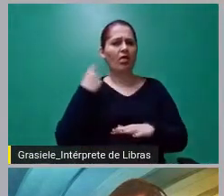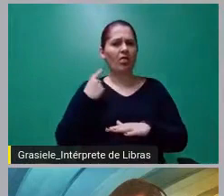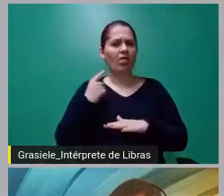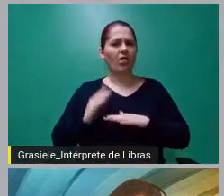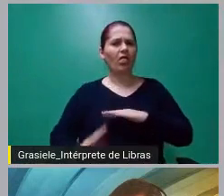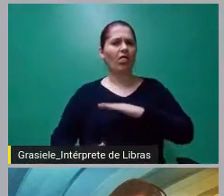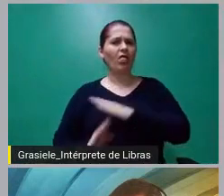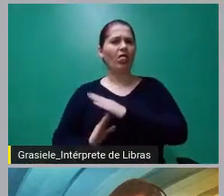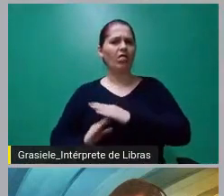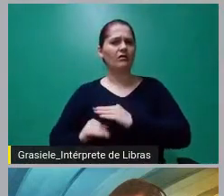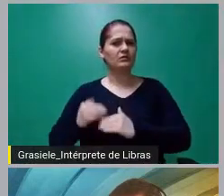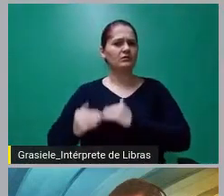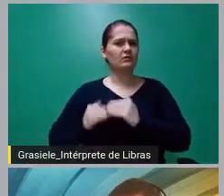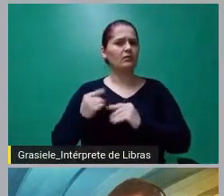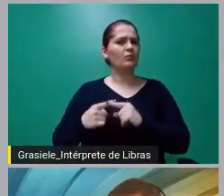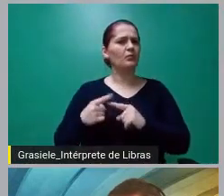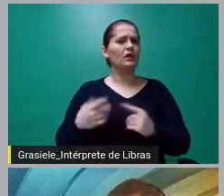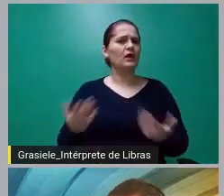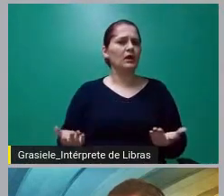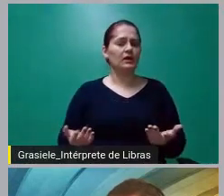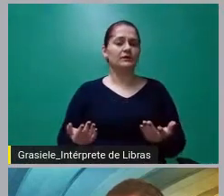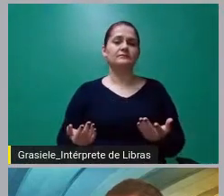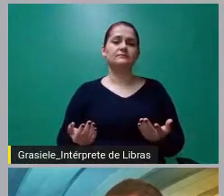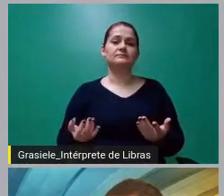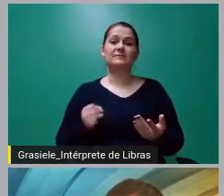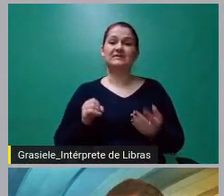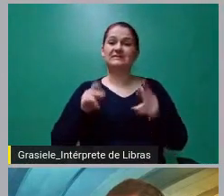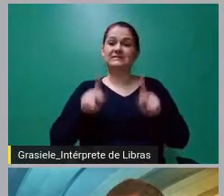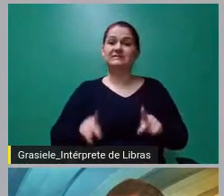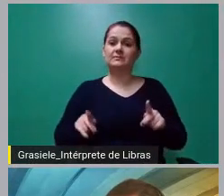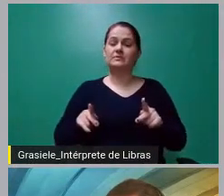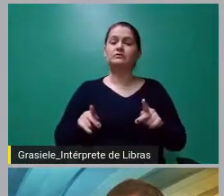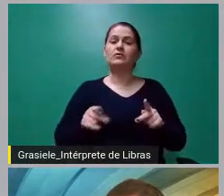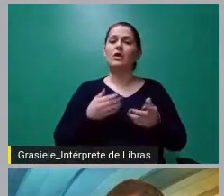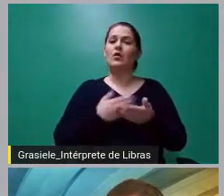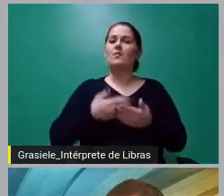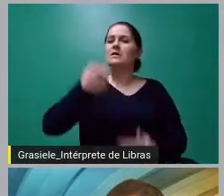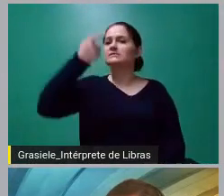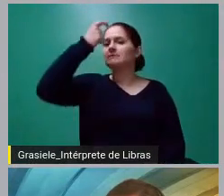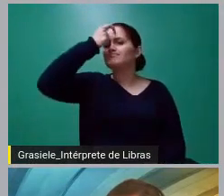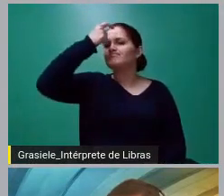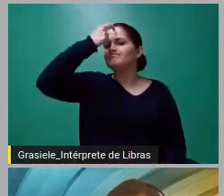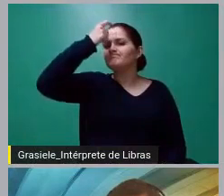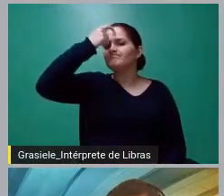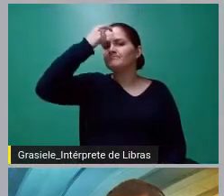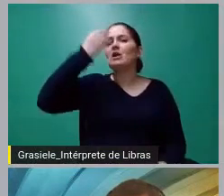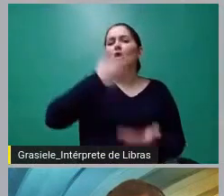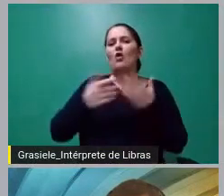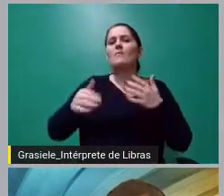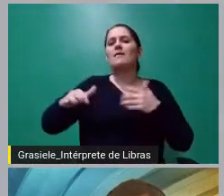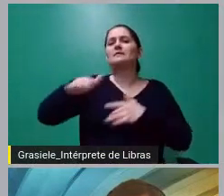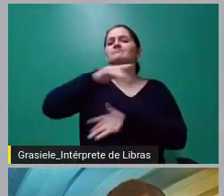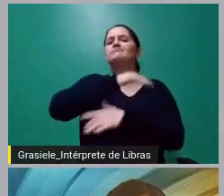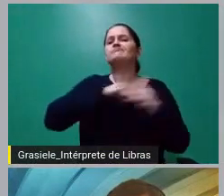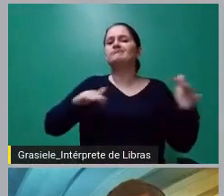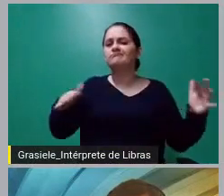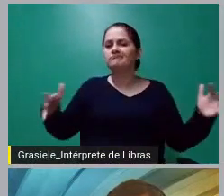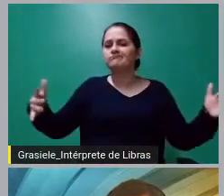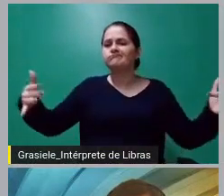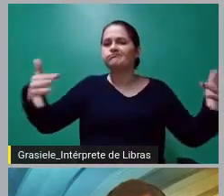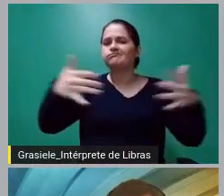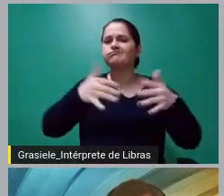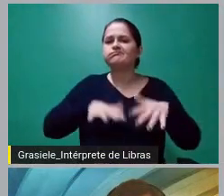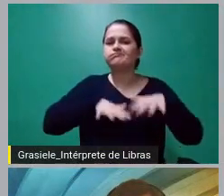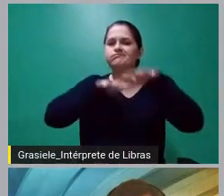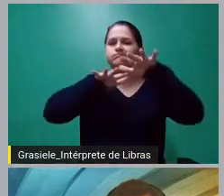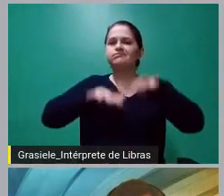Quem toma consciência dessa injustiça se mobiliza. Então, eu queria começar essa exposição perguntando: